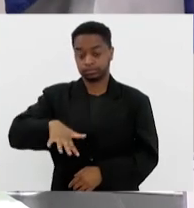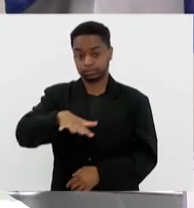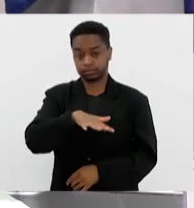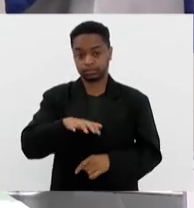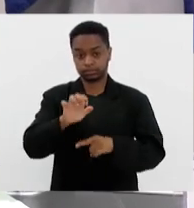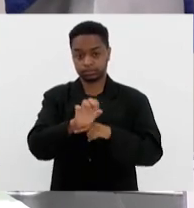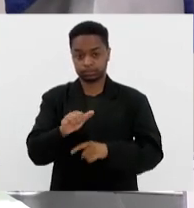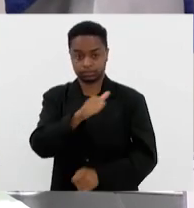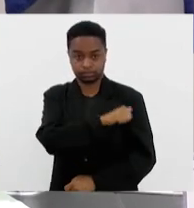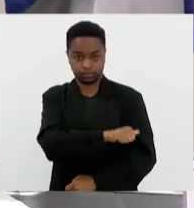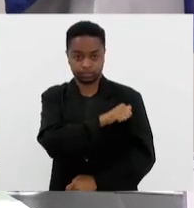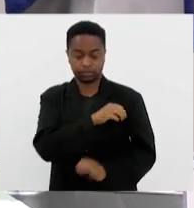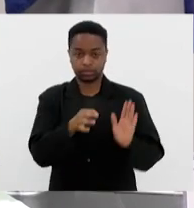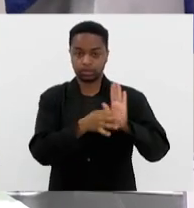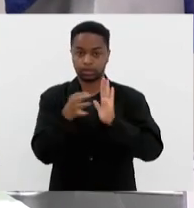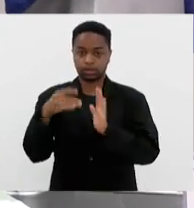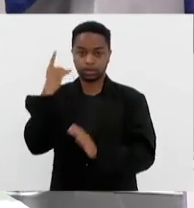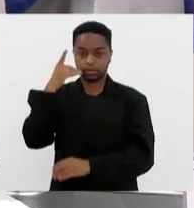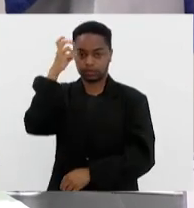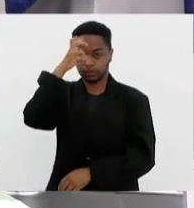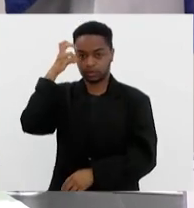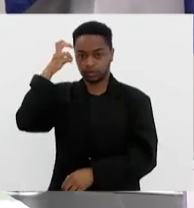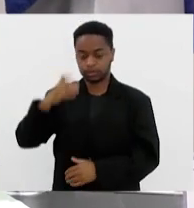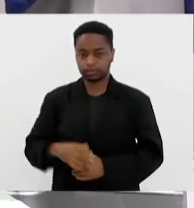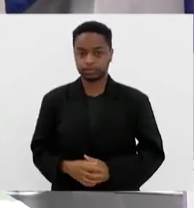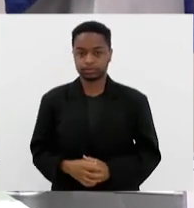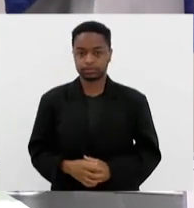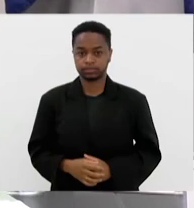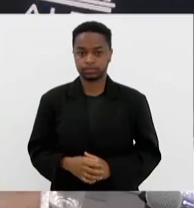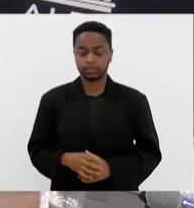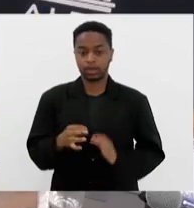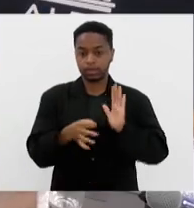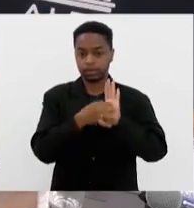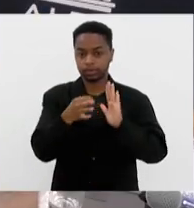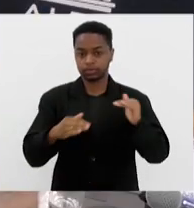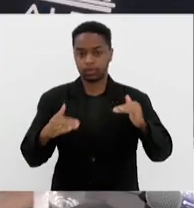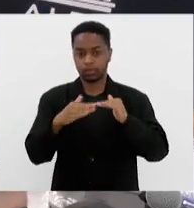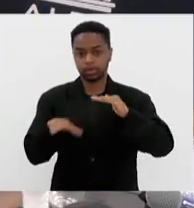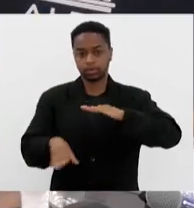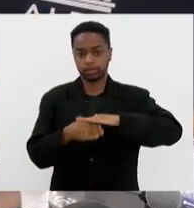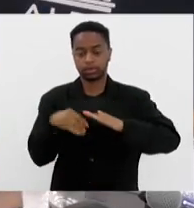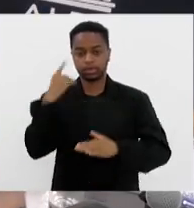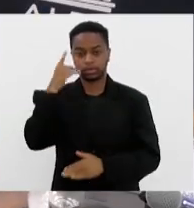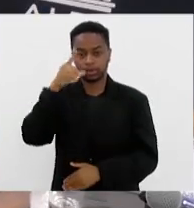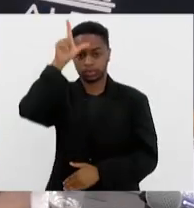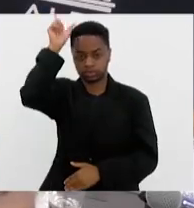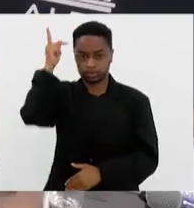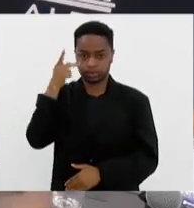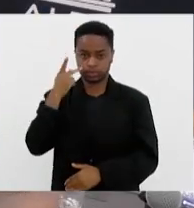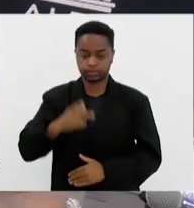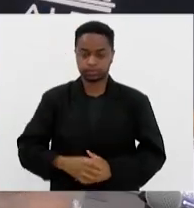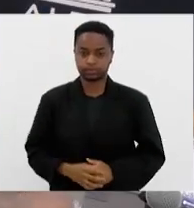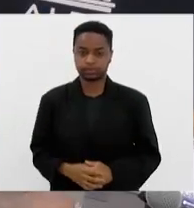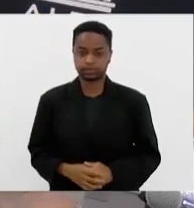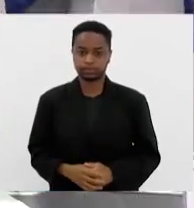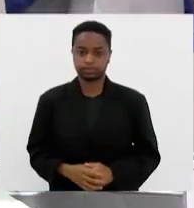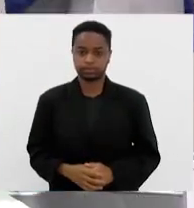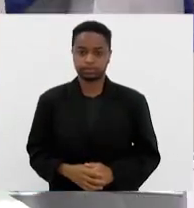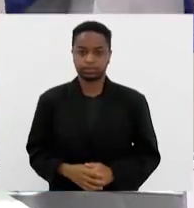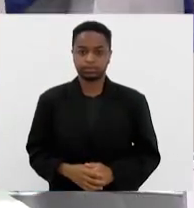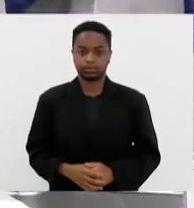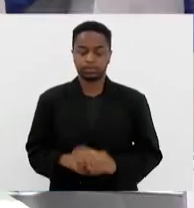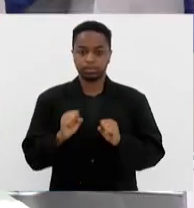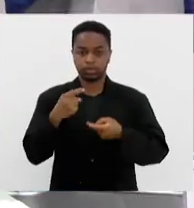Para parecer, deputada Verônica Lima. O parecer é favorável à emenda do deputado Luiz Paulo.